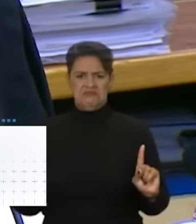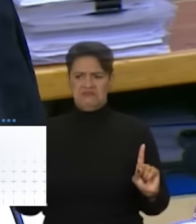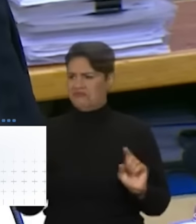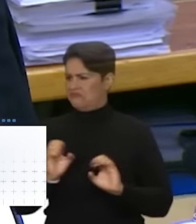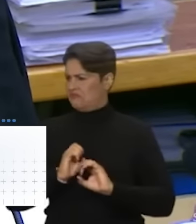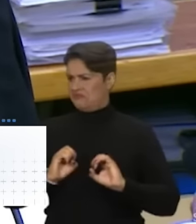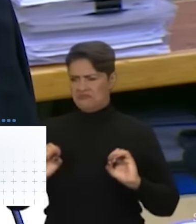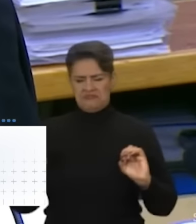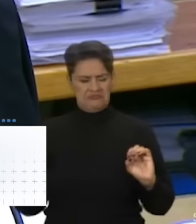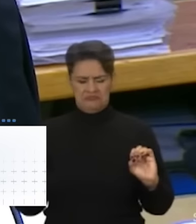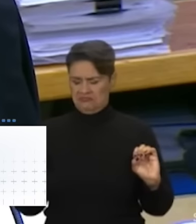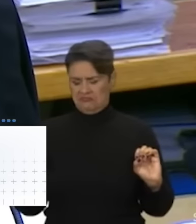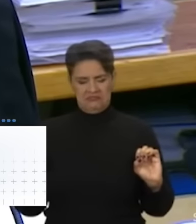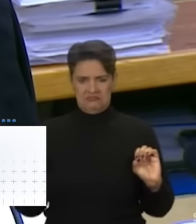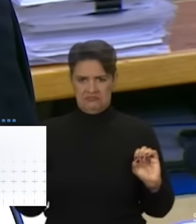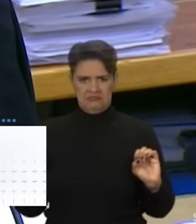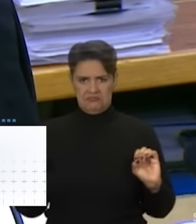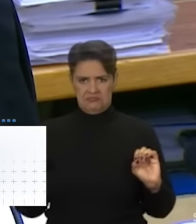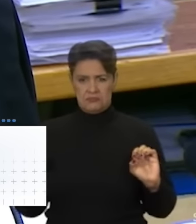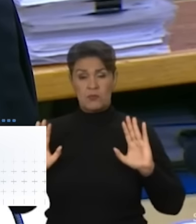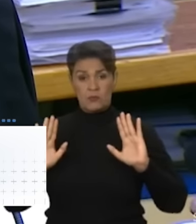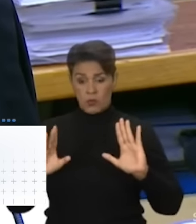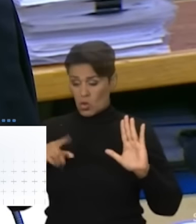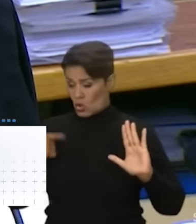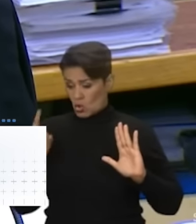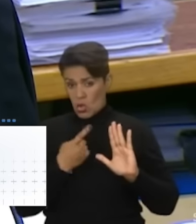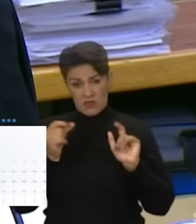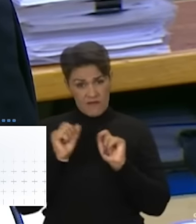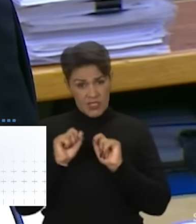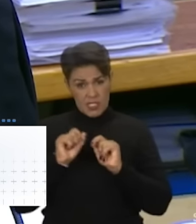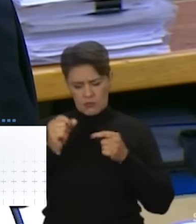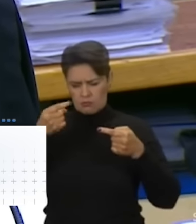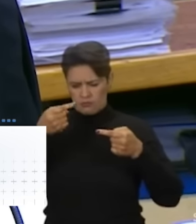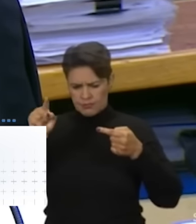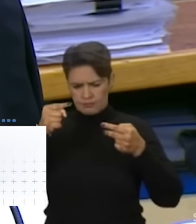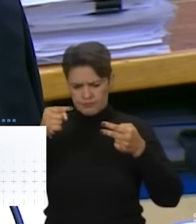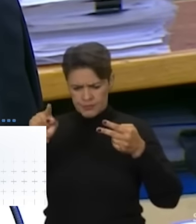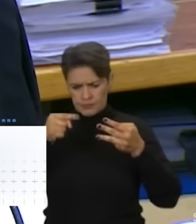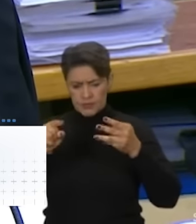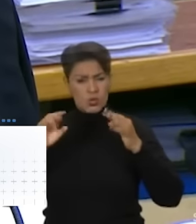Todos os procedimentos foram realizados no